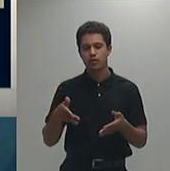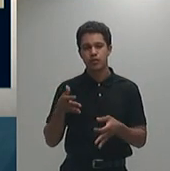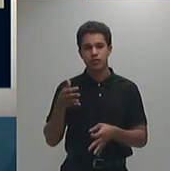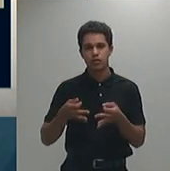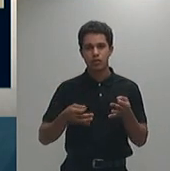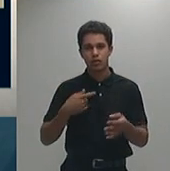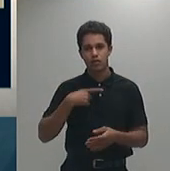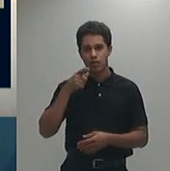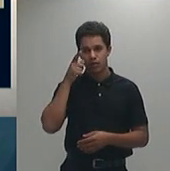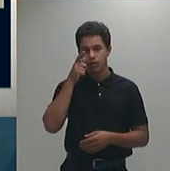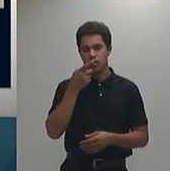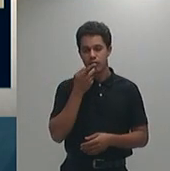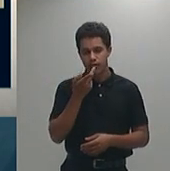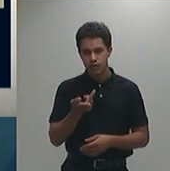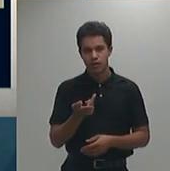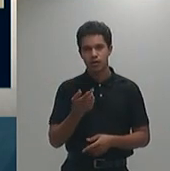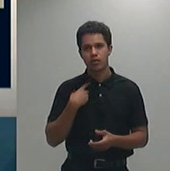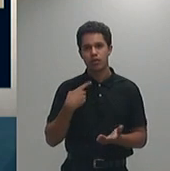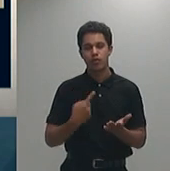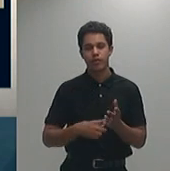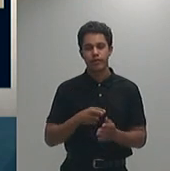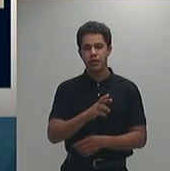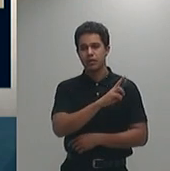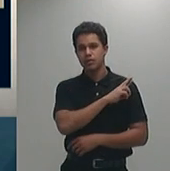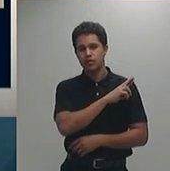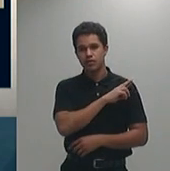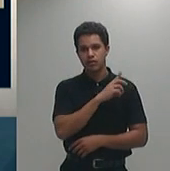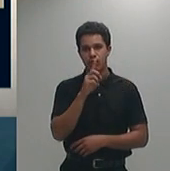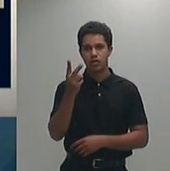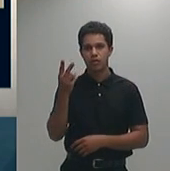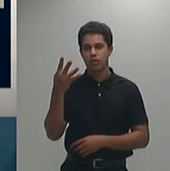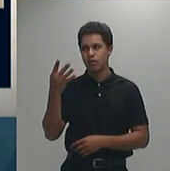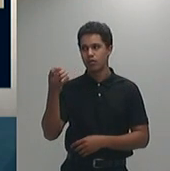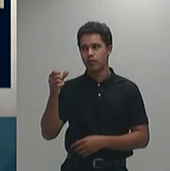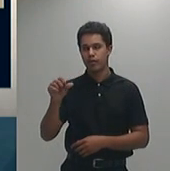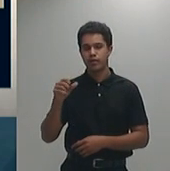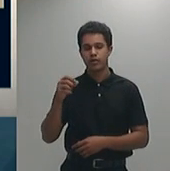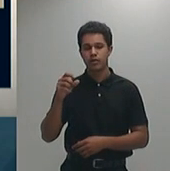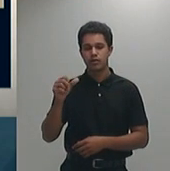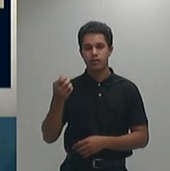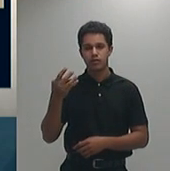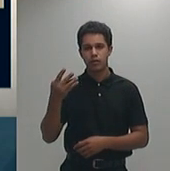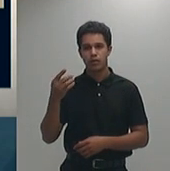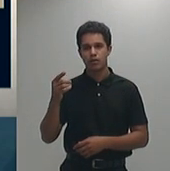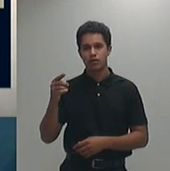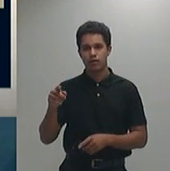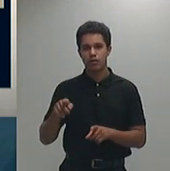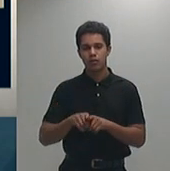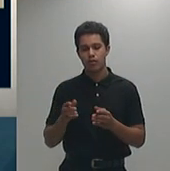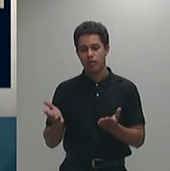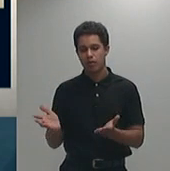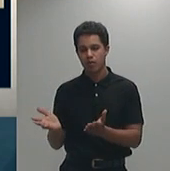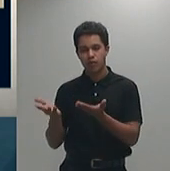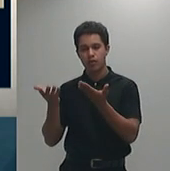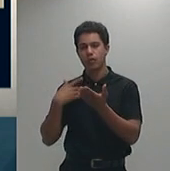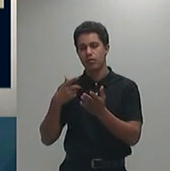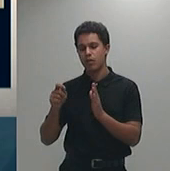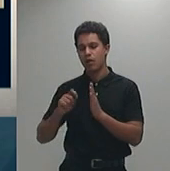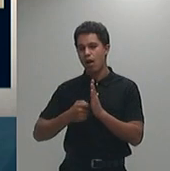argumento no ponto que a São de responsabilidade do 246 da Lei 6404 poderia ser promovida pelos acionistas minoritários